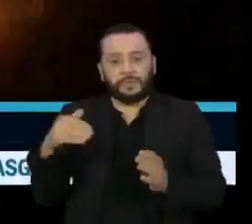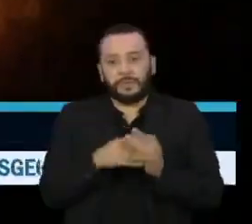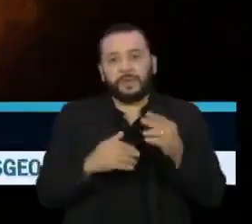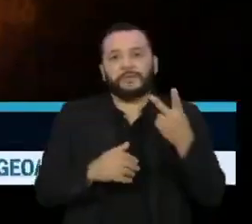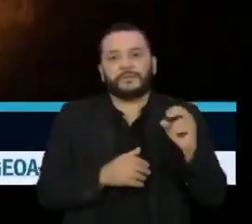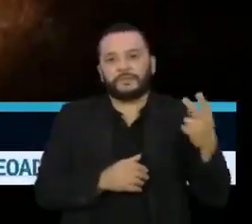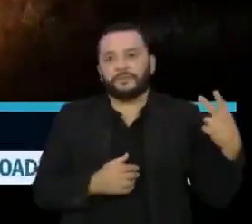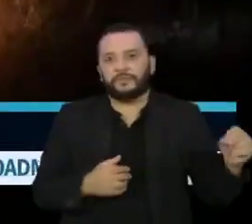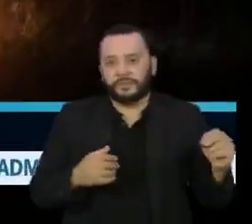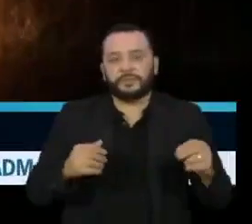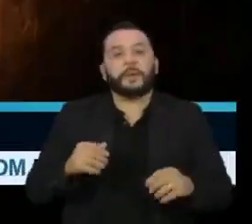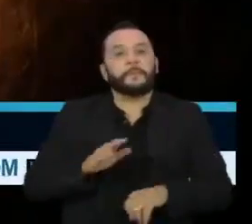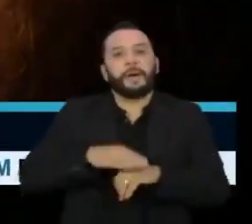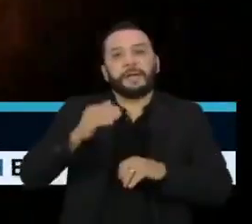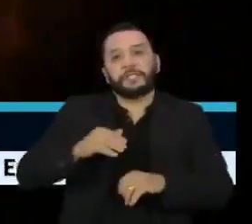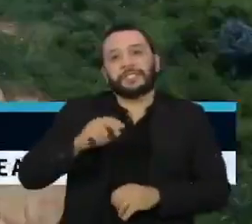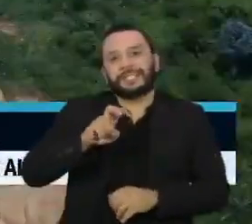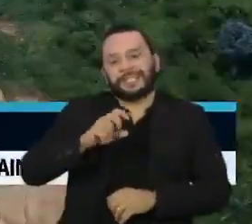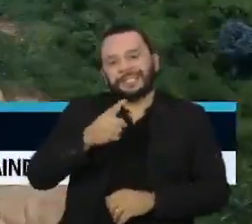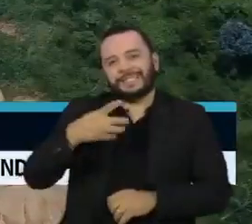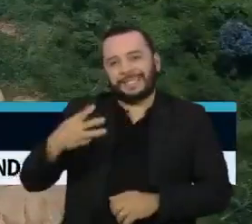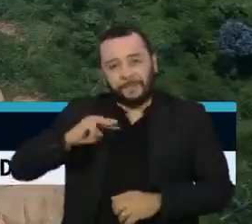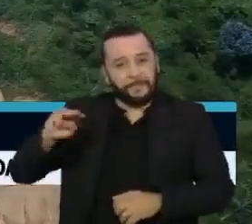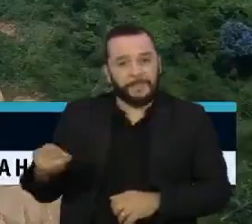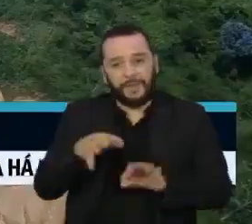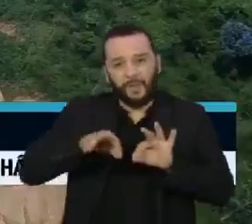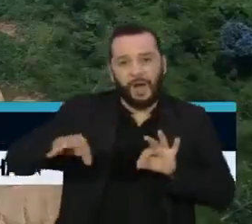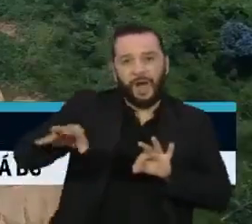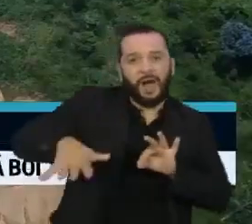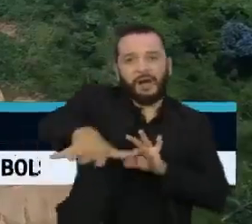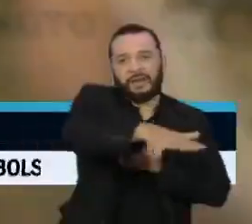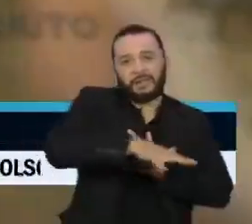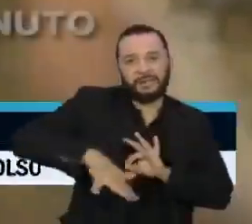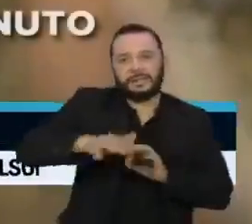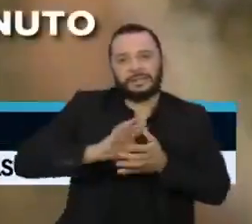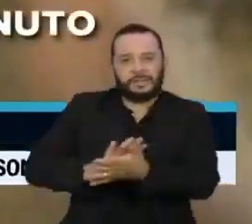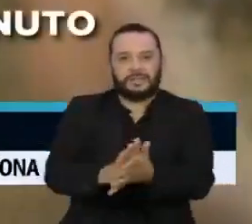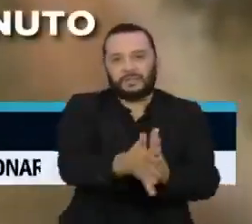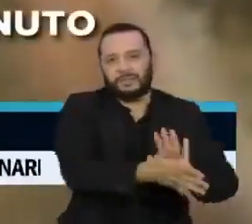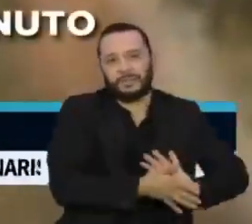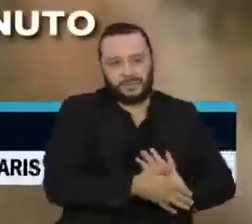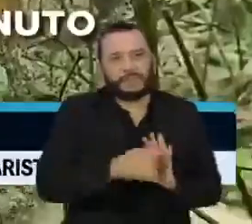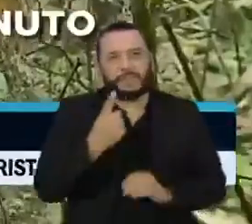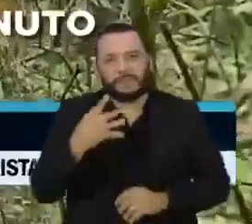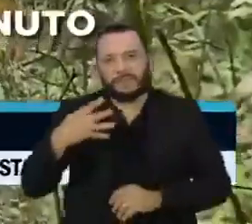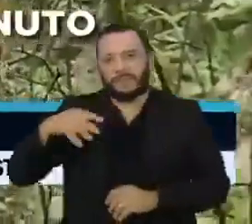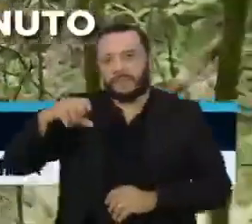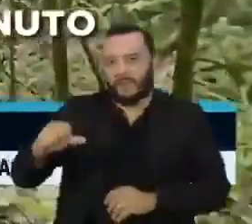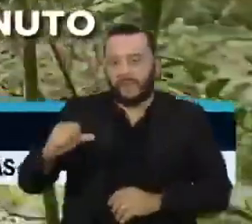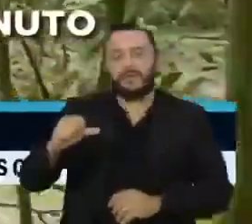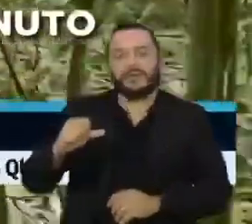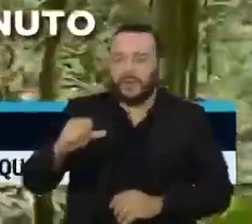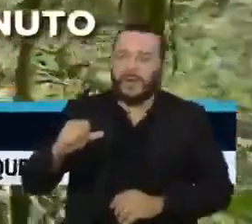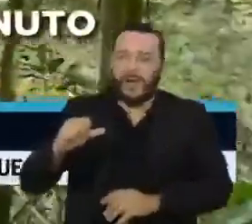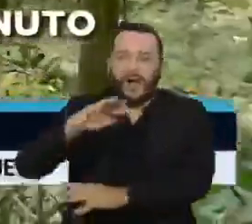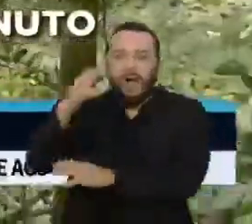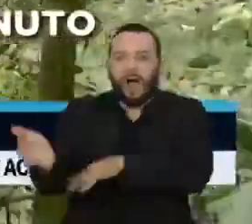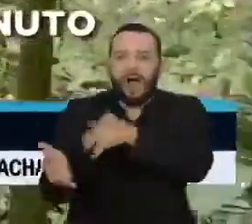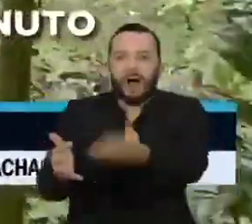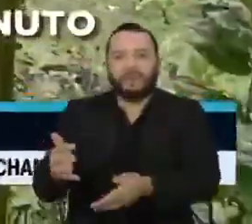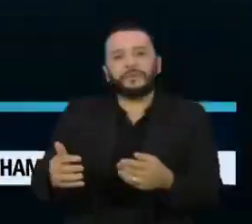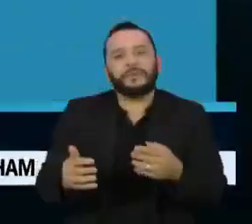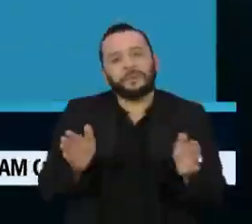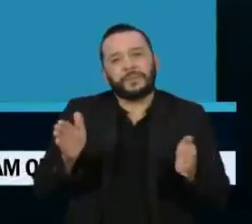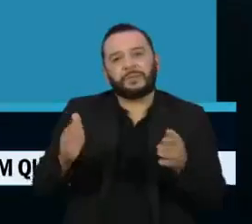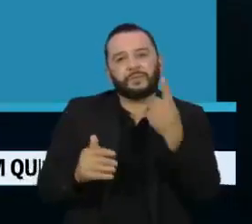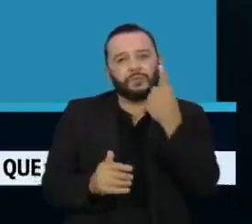2020, mais de 513 mil hectares de floresta foram destruídos. São 149 árvores derrubadas por